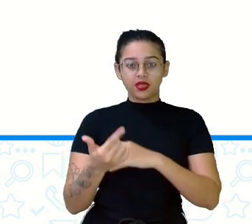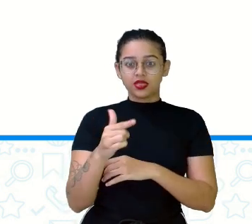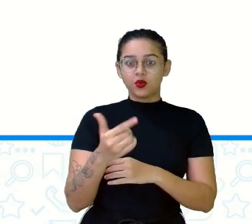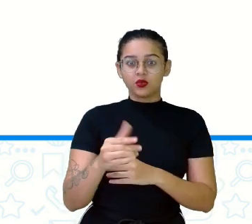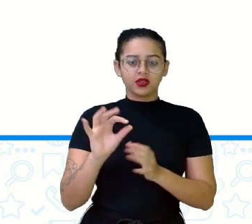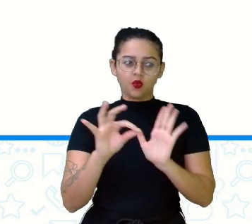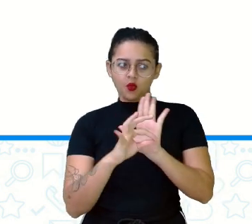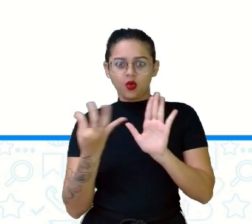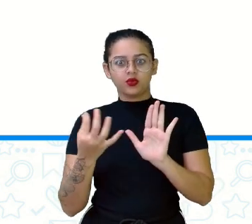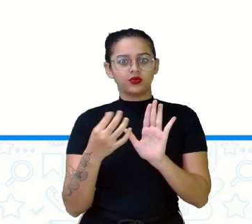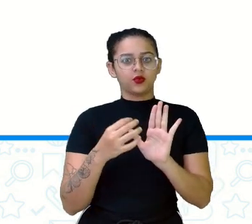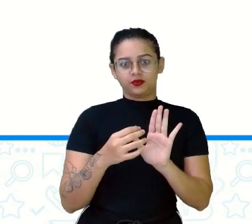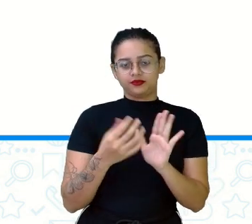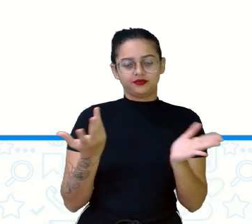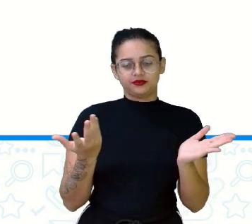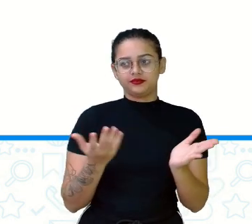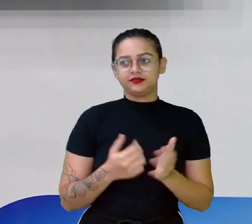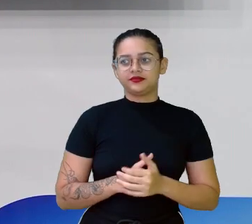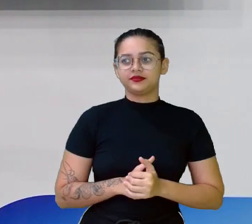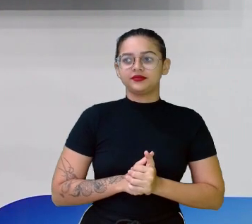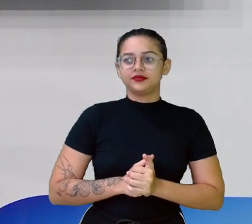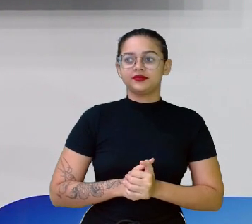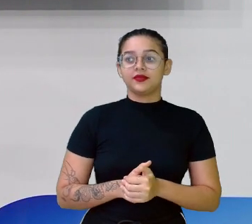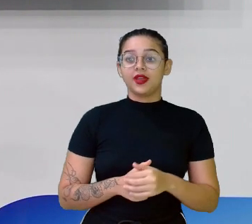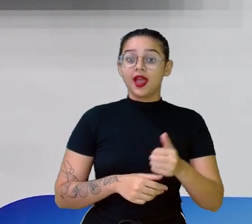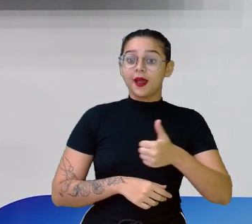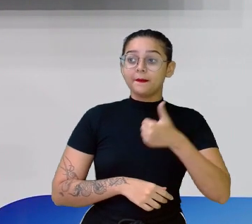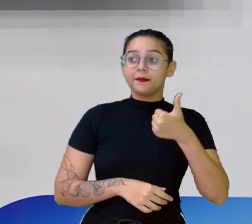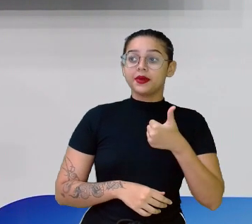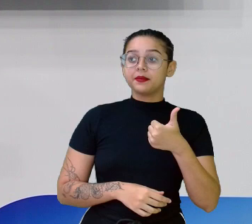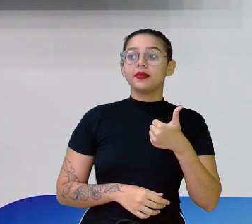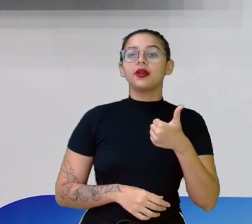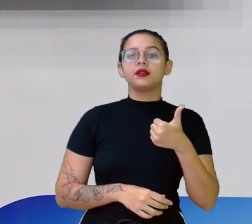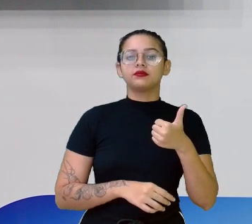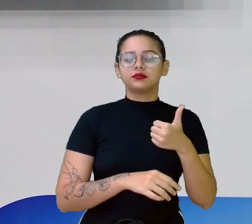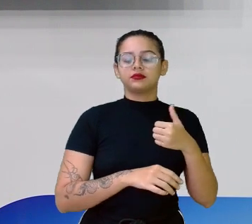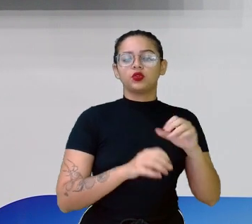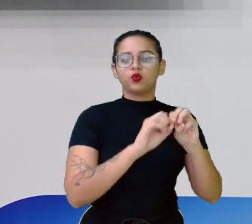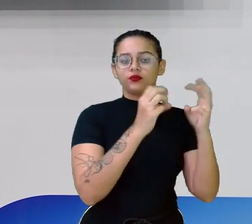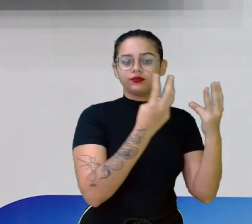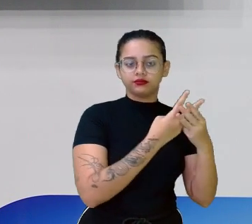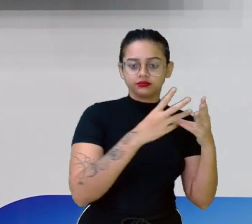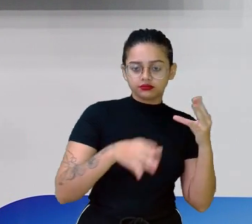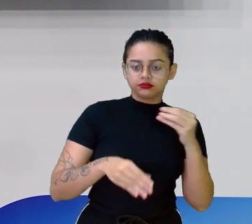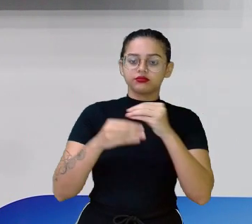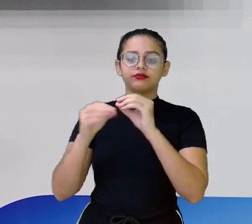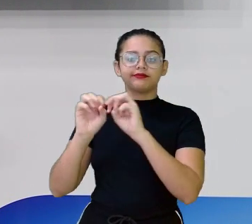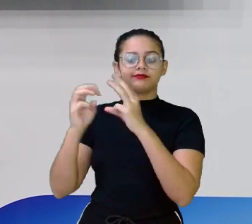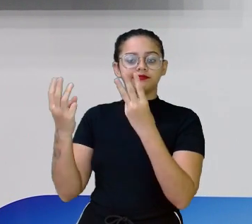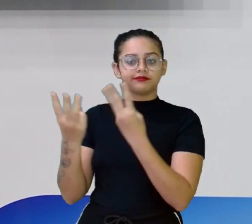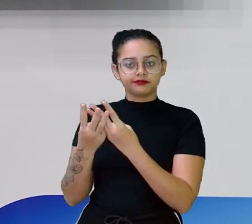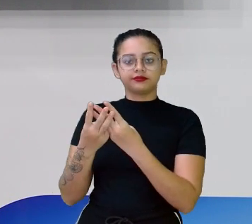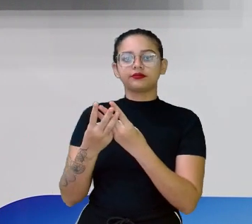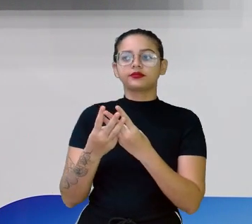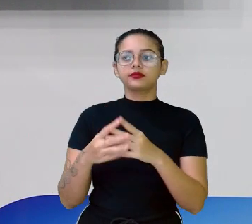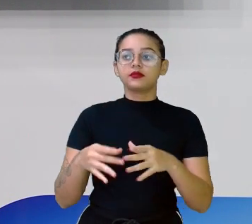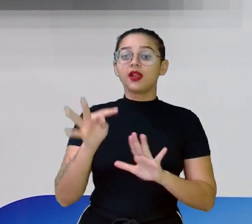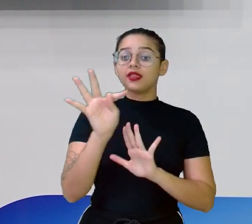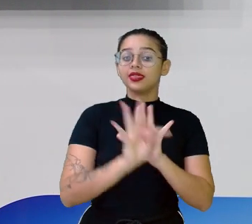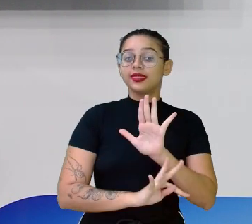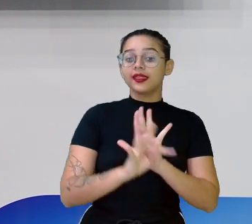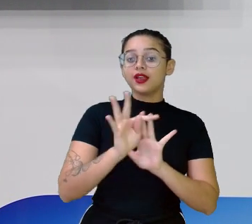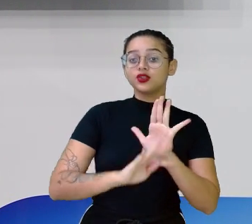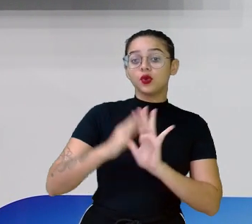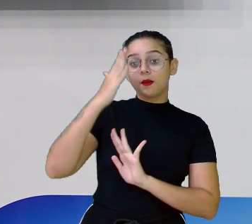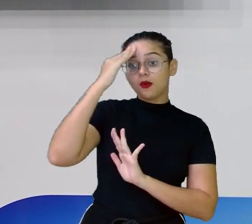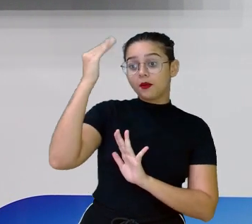um autor. Então, a primeira informação aí do slide complementa a última. Como são textos populares, geralmente ninguém